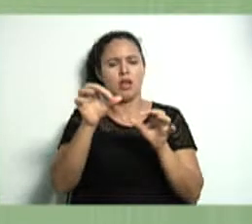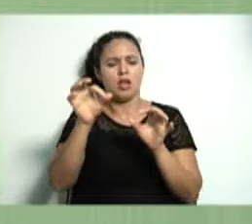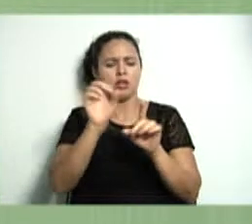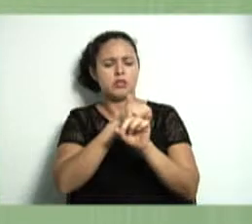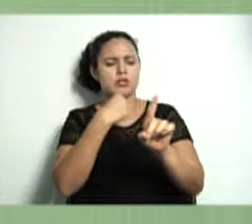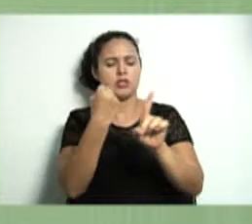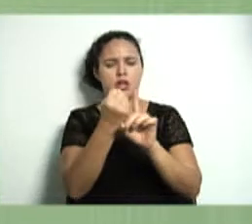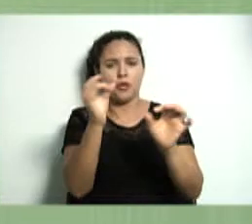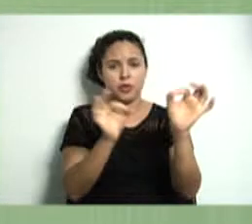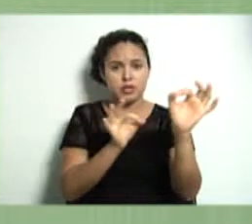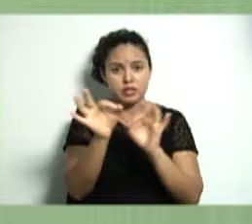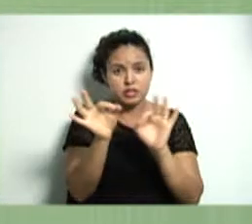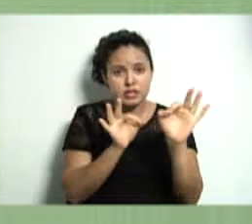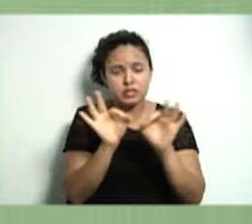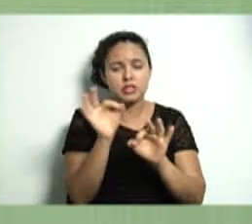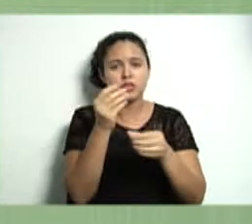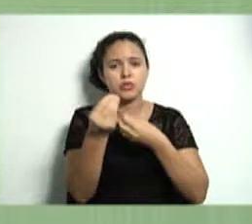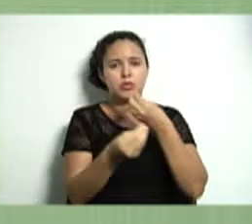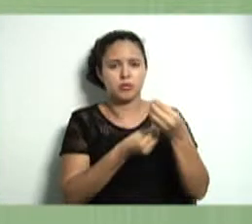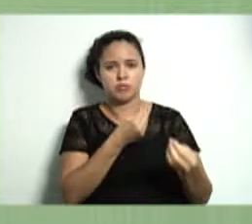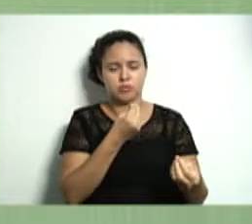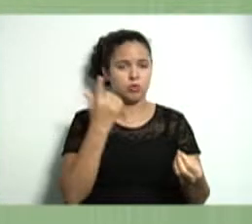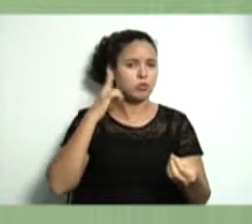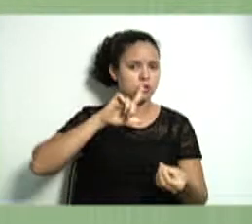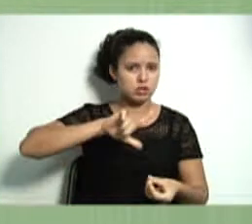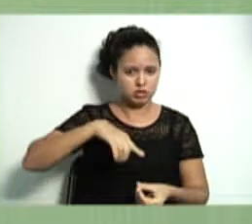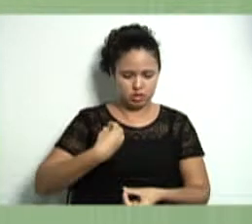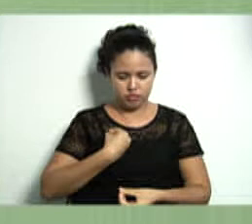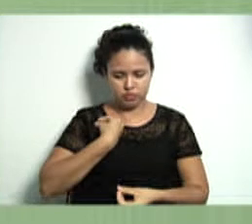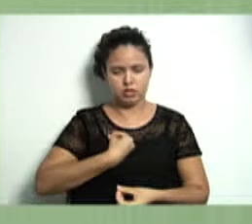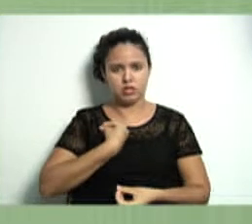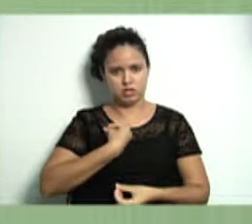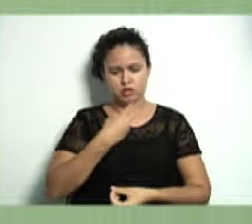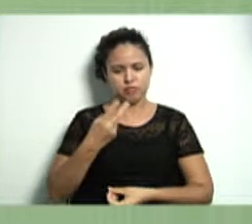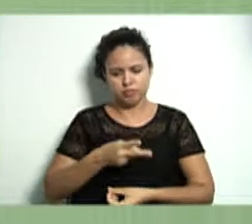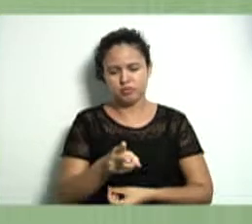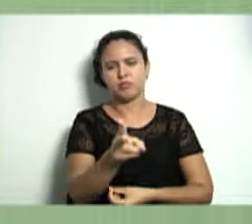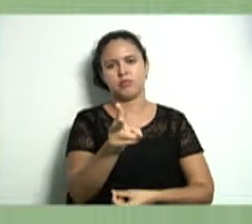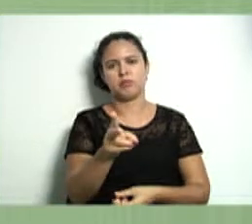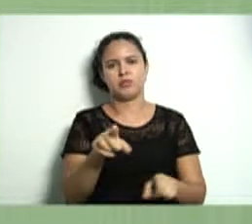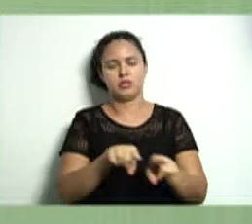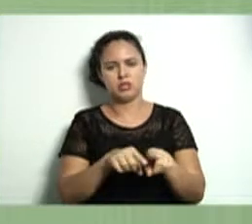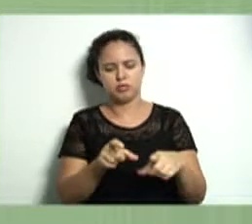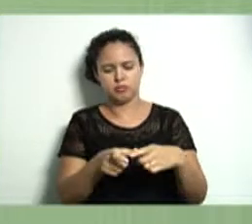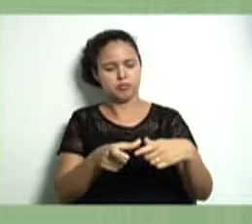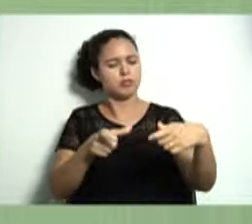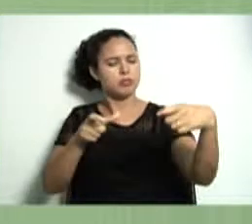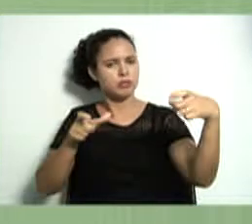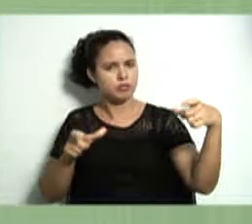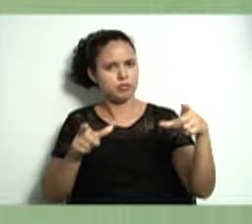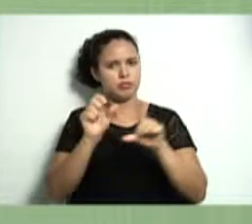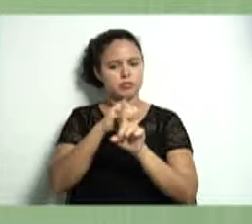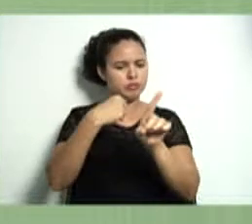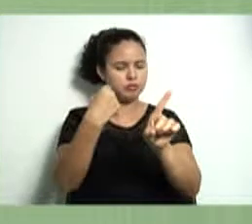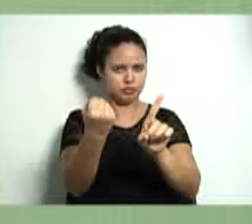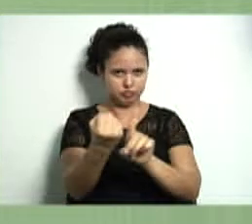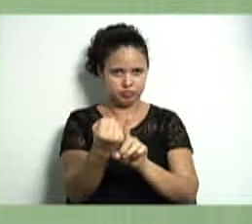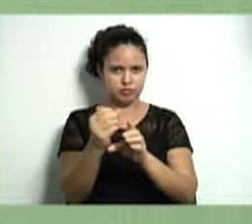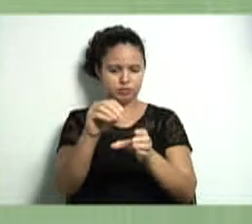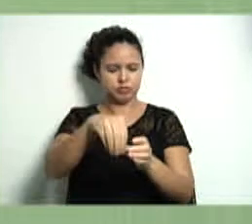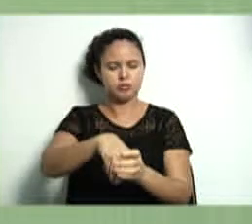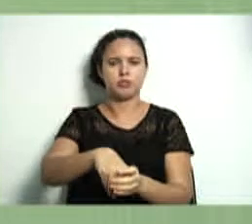está organizada? Garantir a sua própria sobrevivência e a sua continuidade